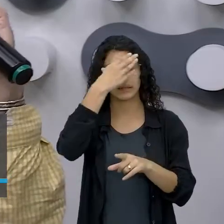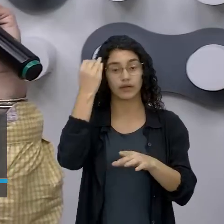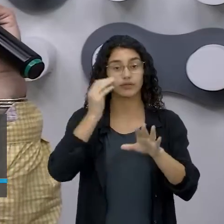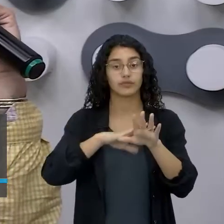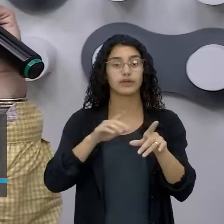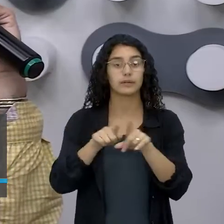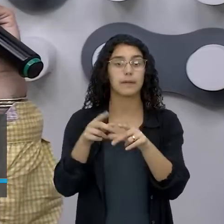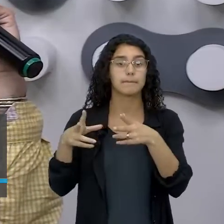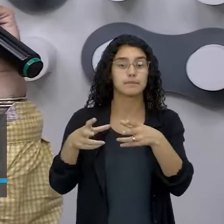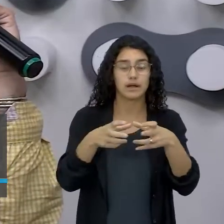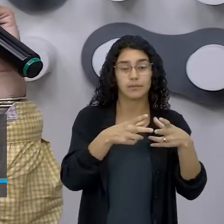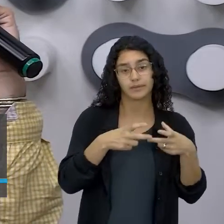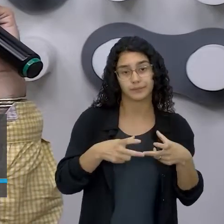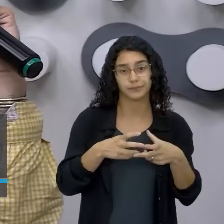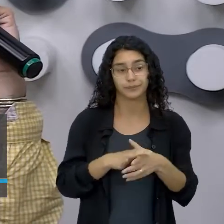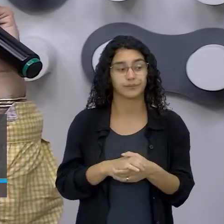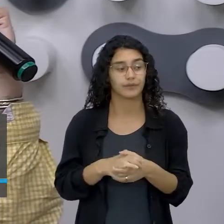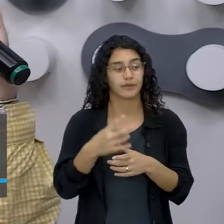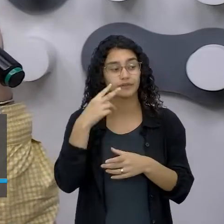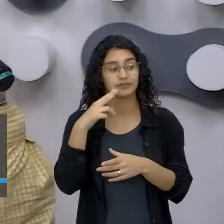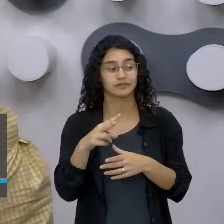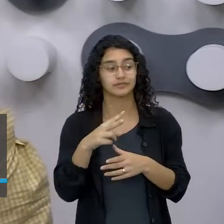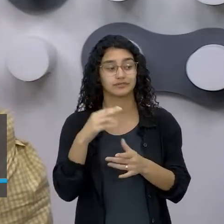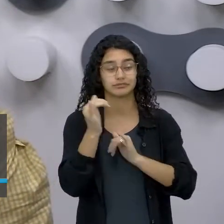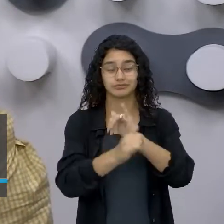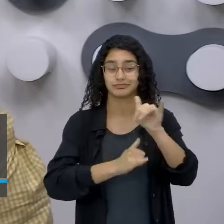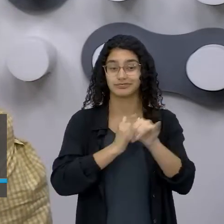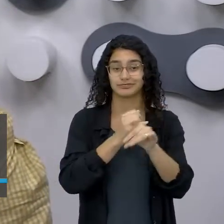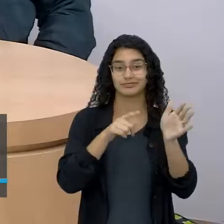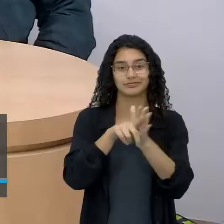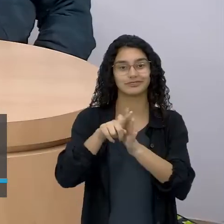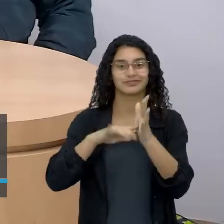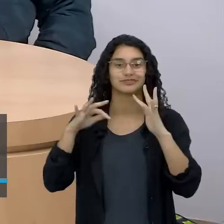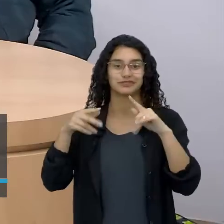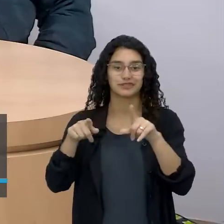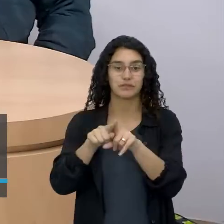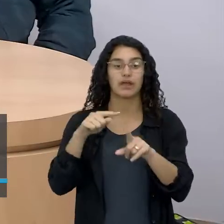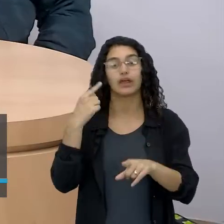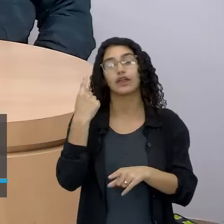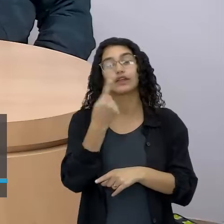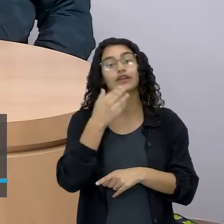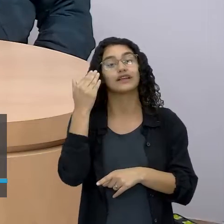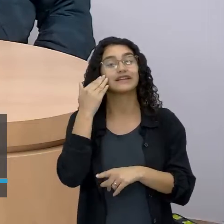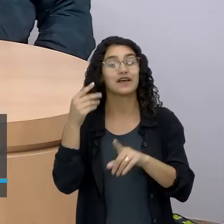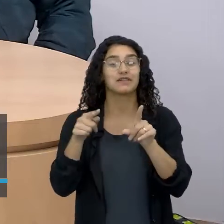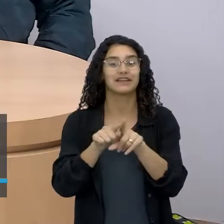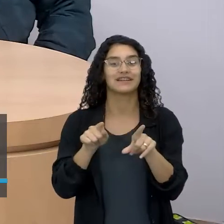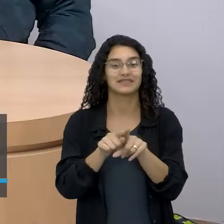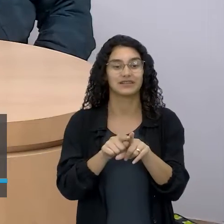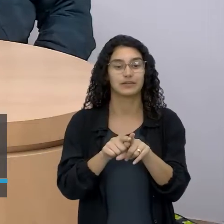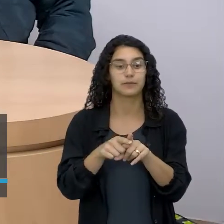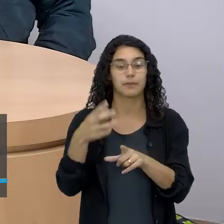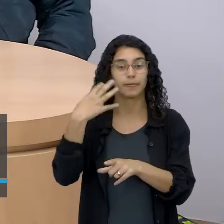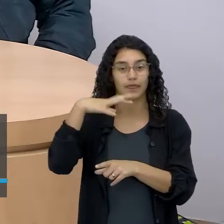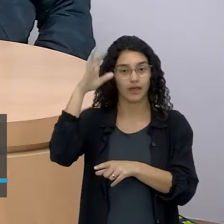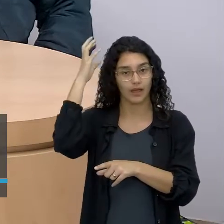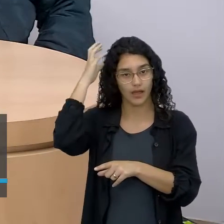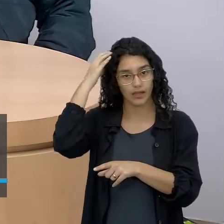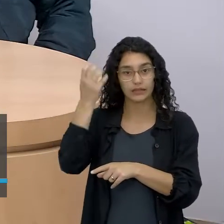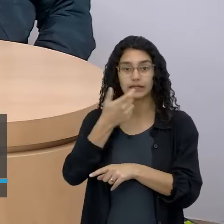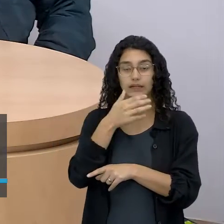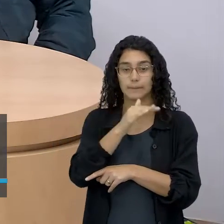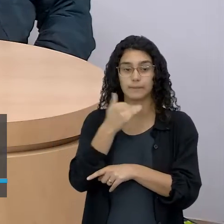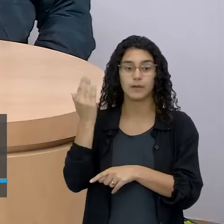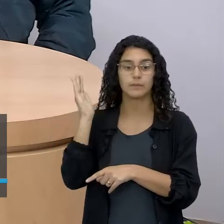fazer checagens. Checar fontes, né? Checar tudo. Poxa, a gente sabe que, por exemplo, a Rainha Elizabeth morreu. Mas